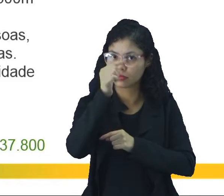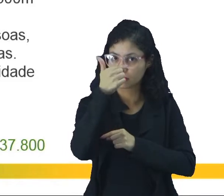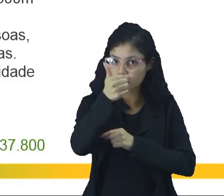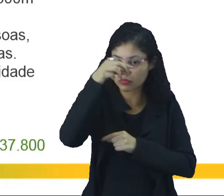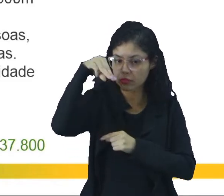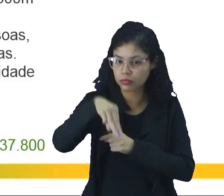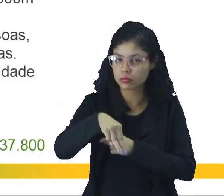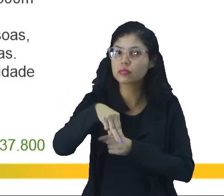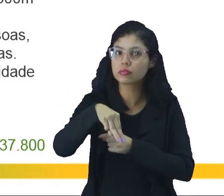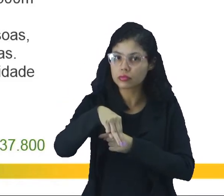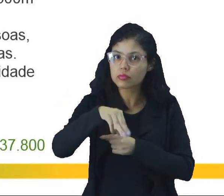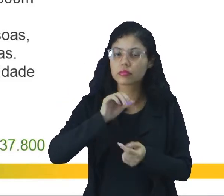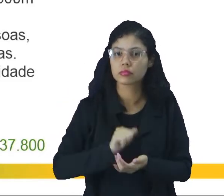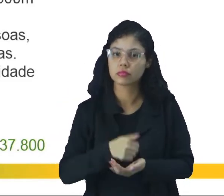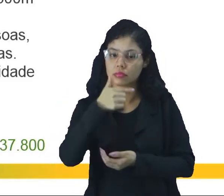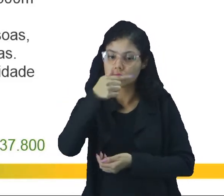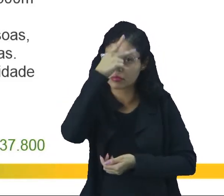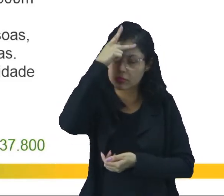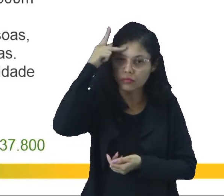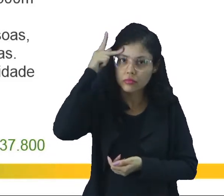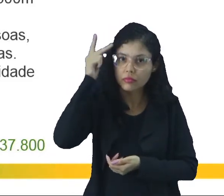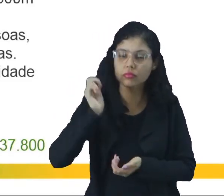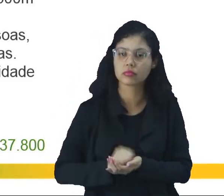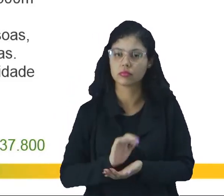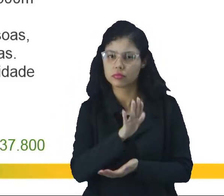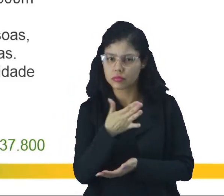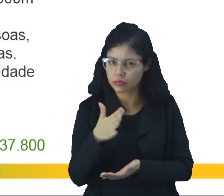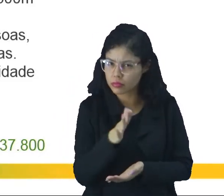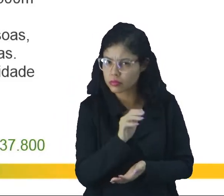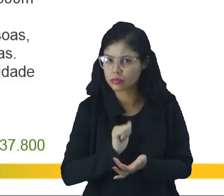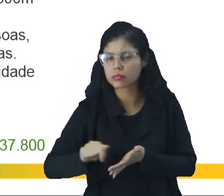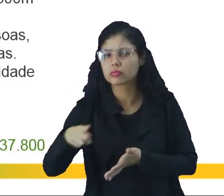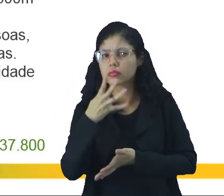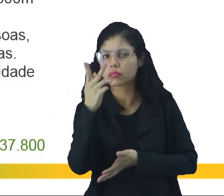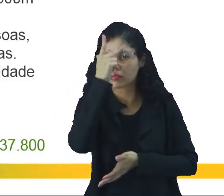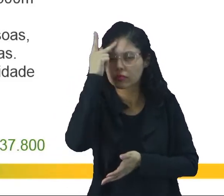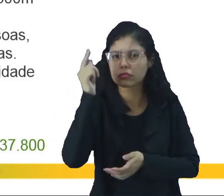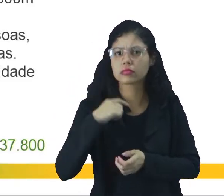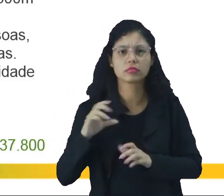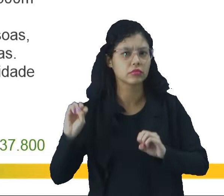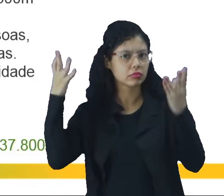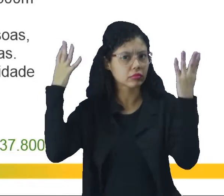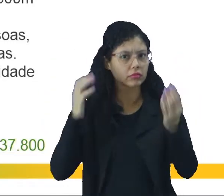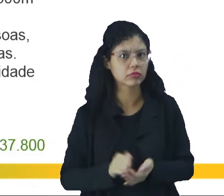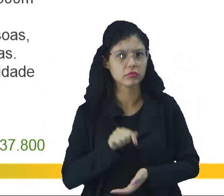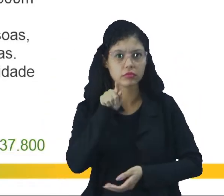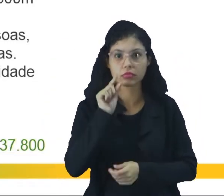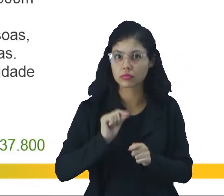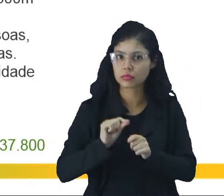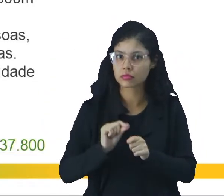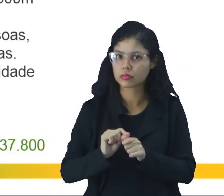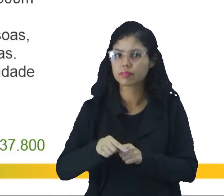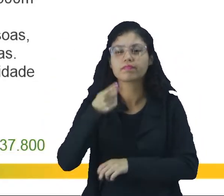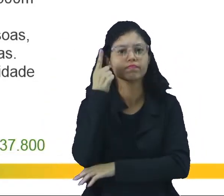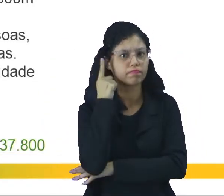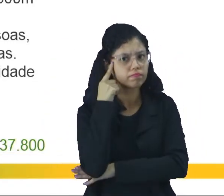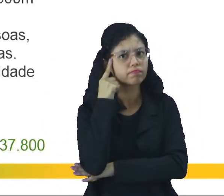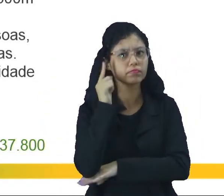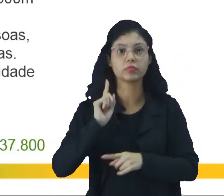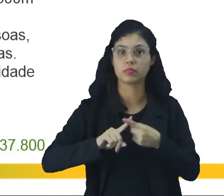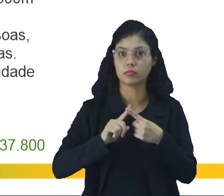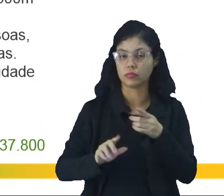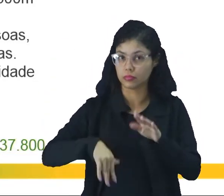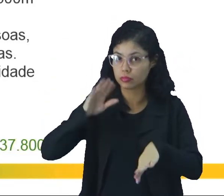2 metros quadrados havia 7 pessoas, em média, quantas pessoas havia no festival? Isso aqui é bem intrigante, porque